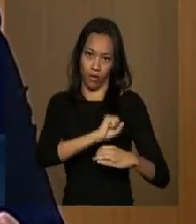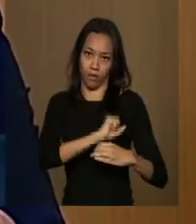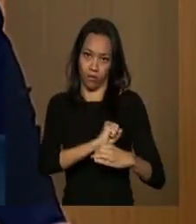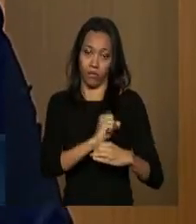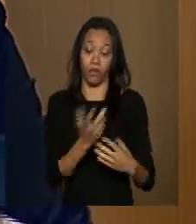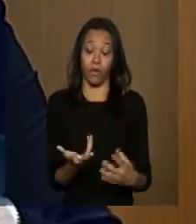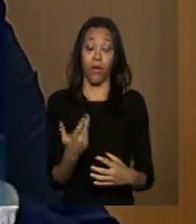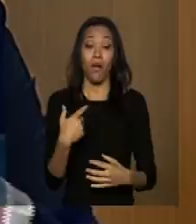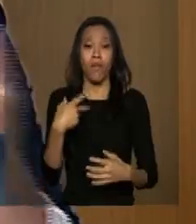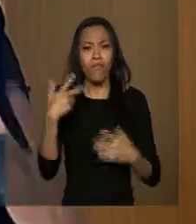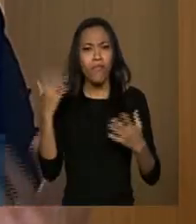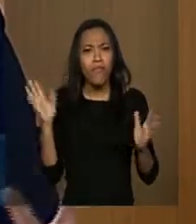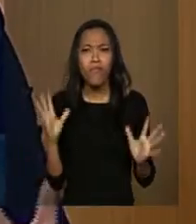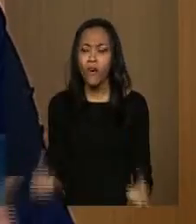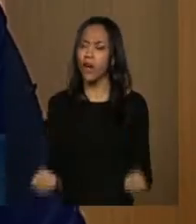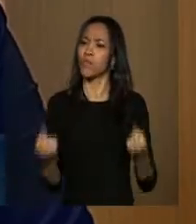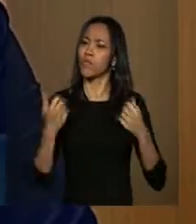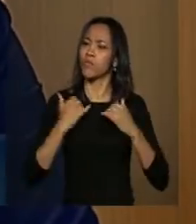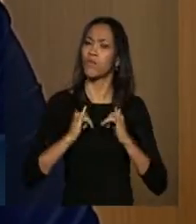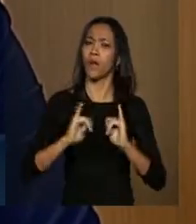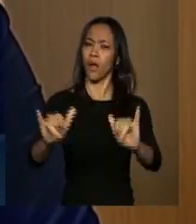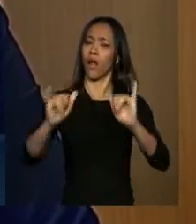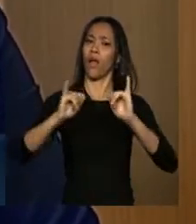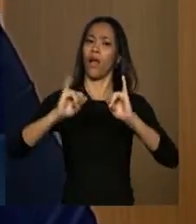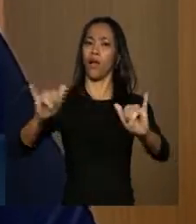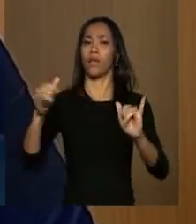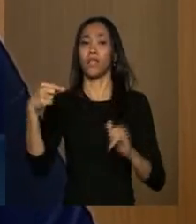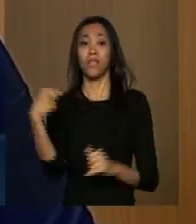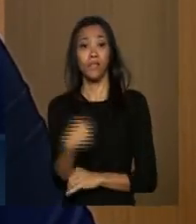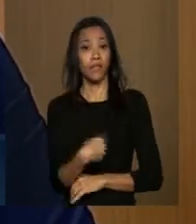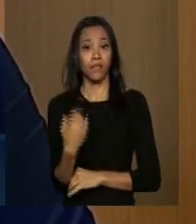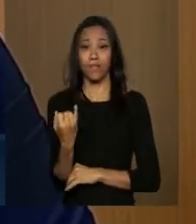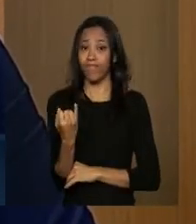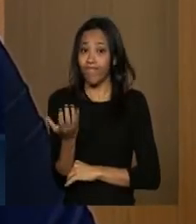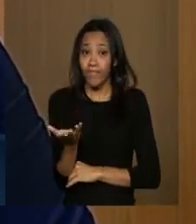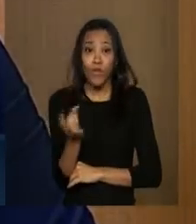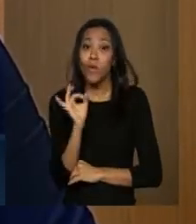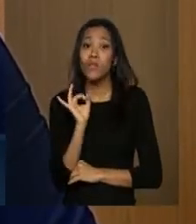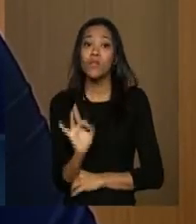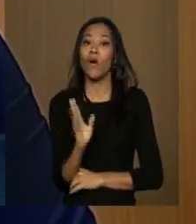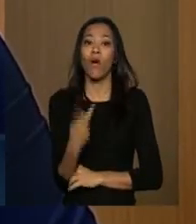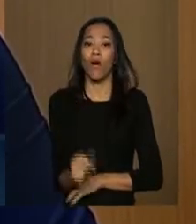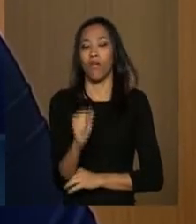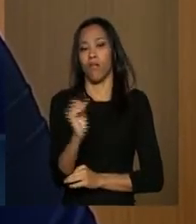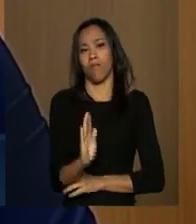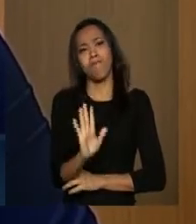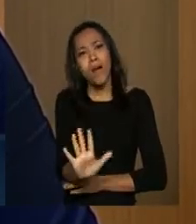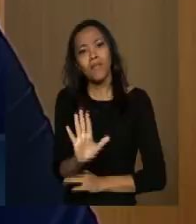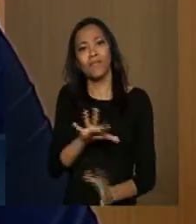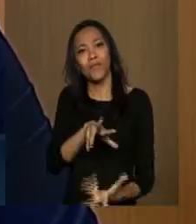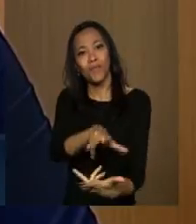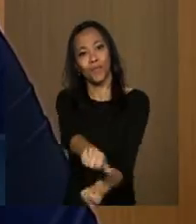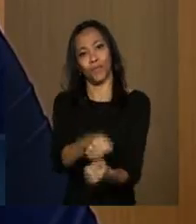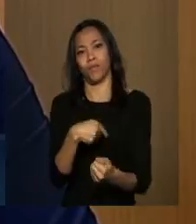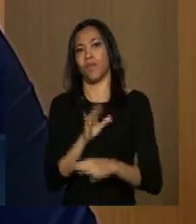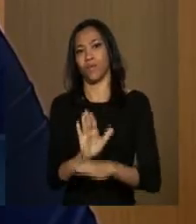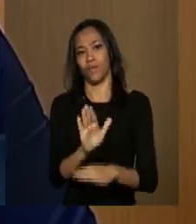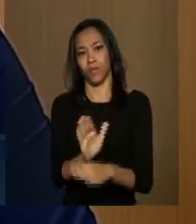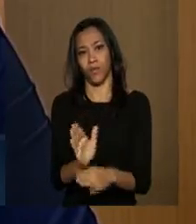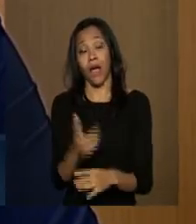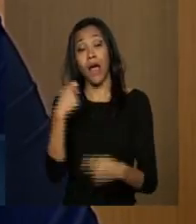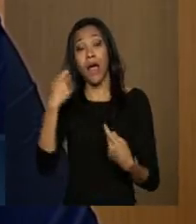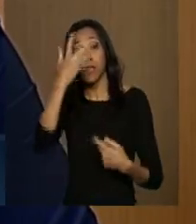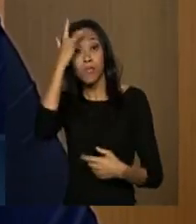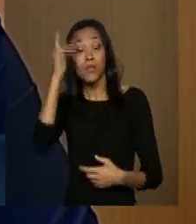isso. Vamos divulgar, porque isso é um case, não só para o Brasil, mas para o mundo inteiro. As pessoas precisam se